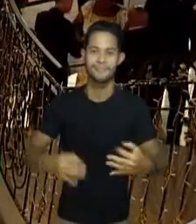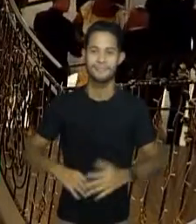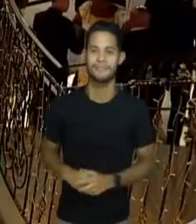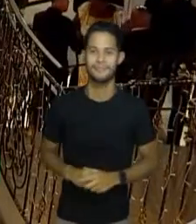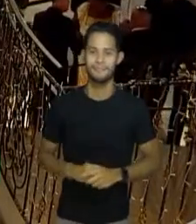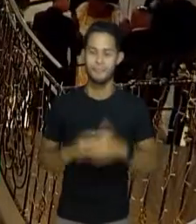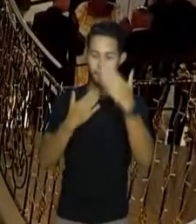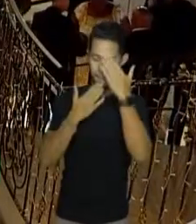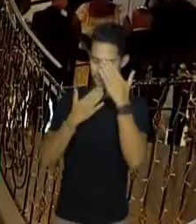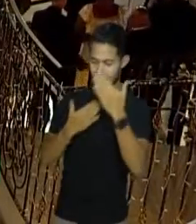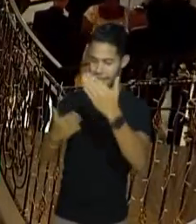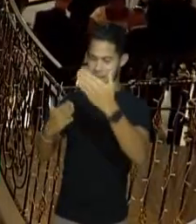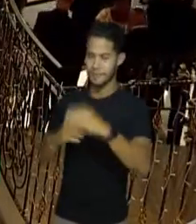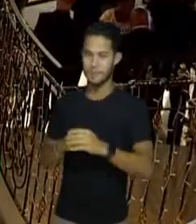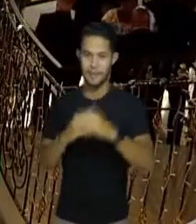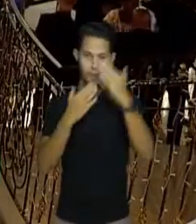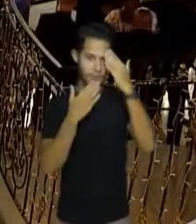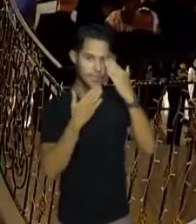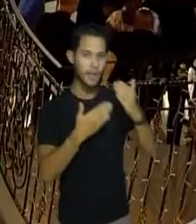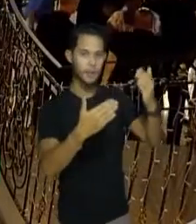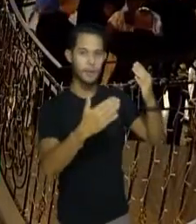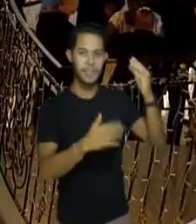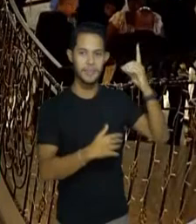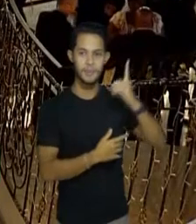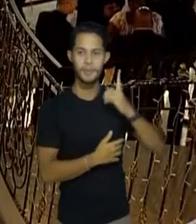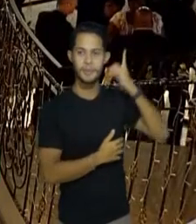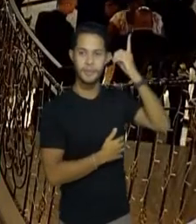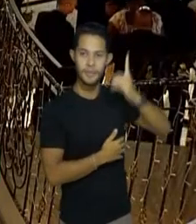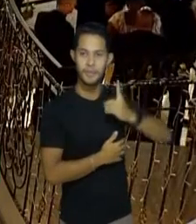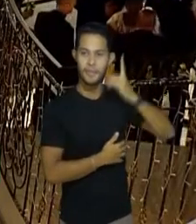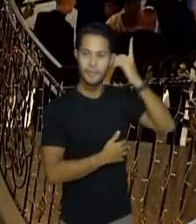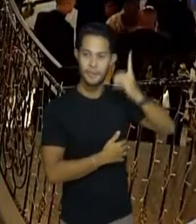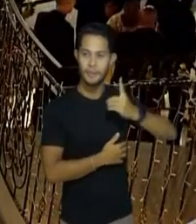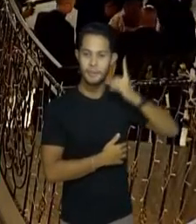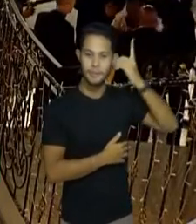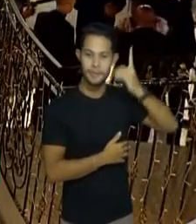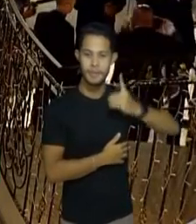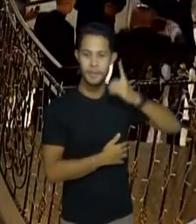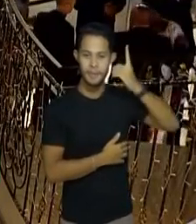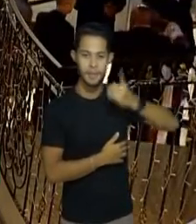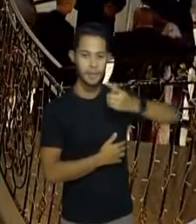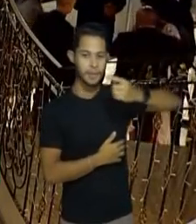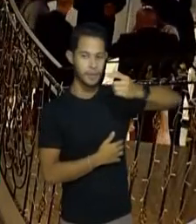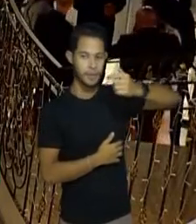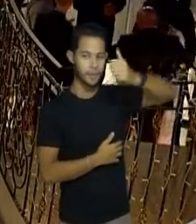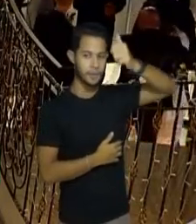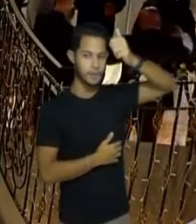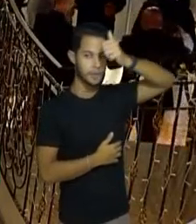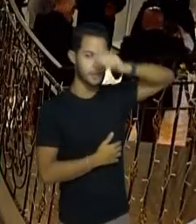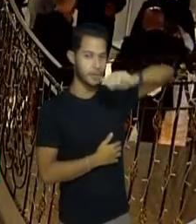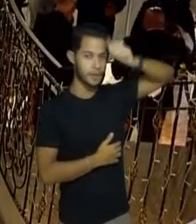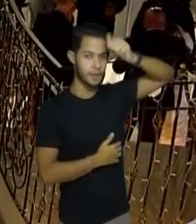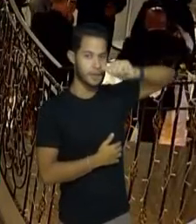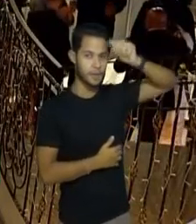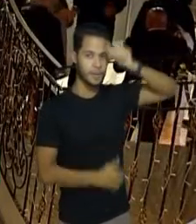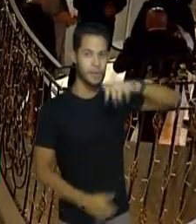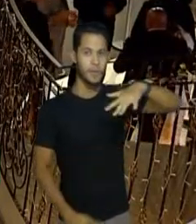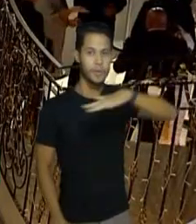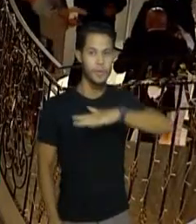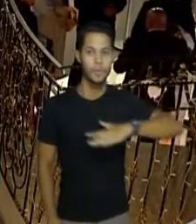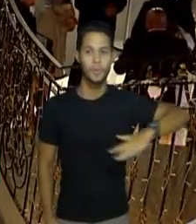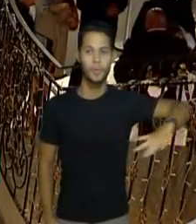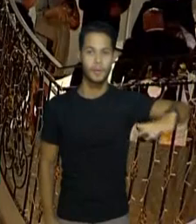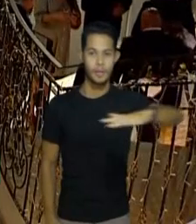Maurício Scudillar, que está me pedindo aqui para que eu explique a todas as pessoas que estão usando a palavra,